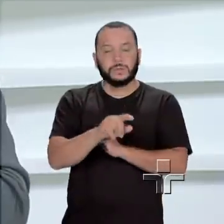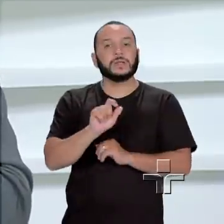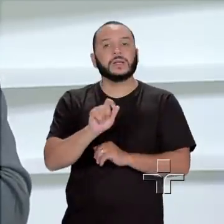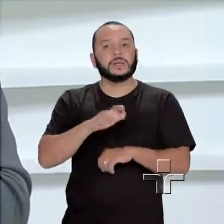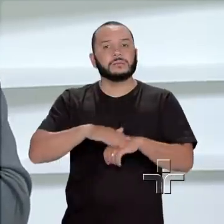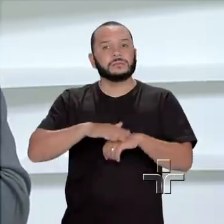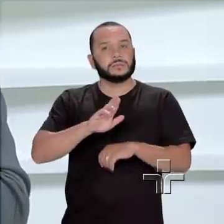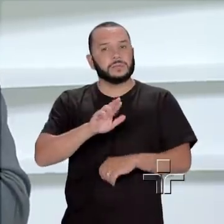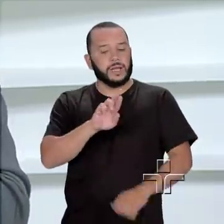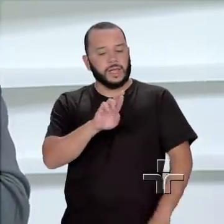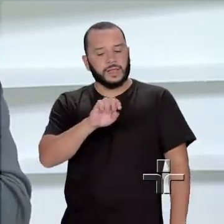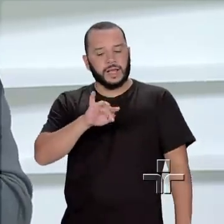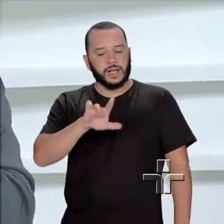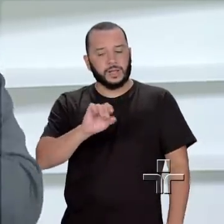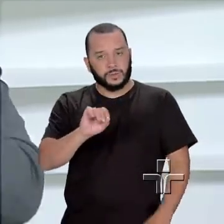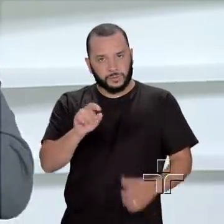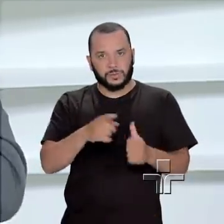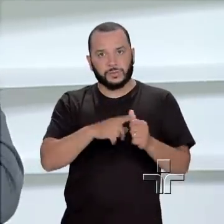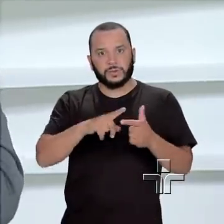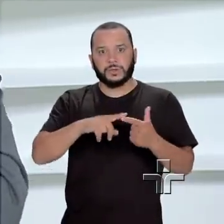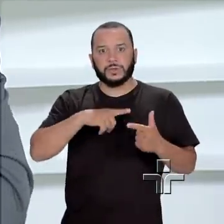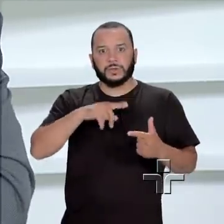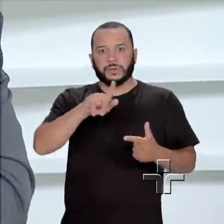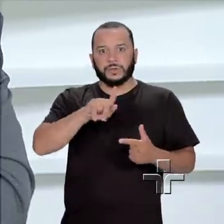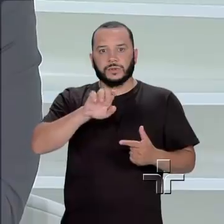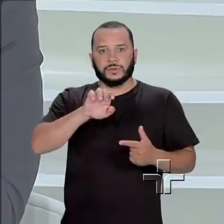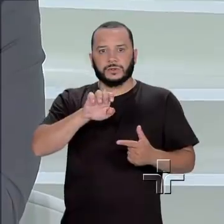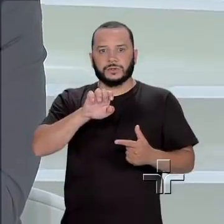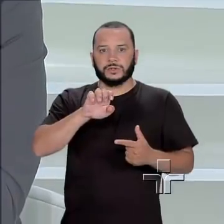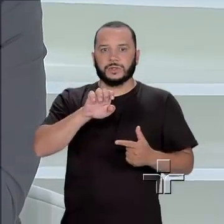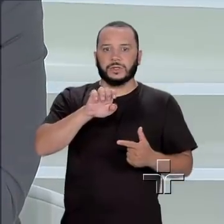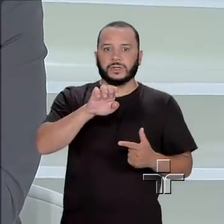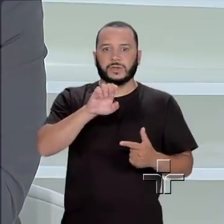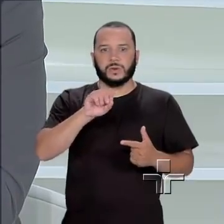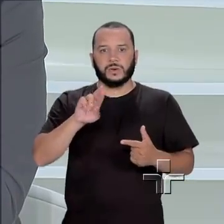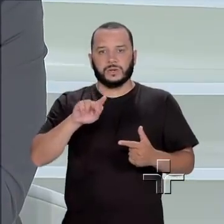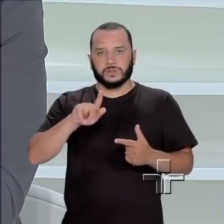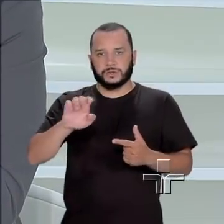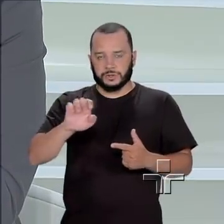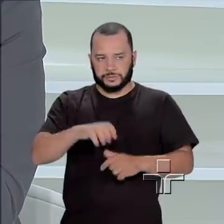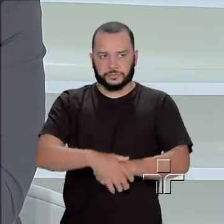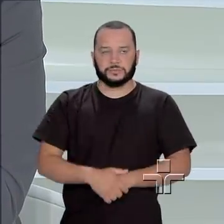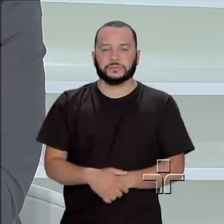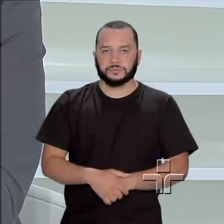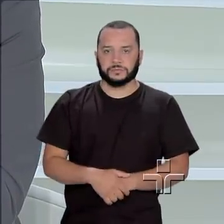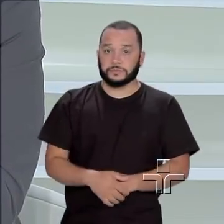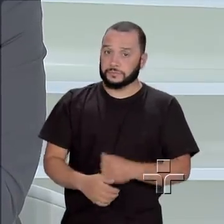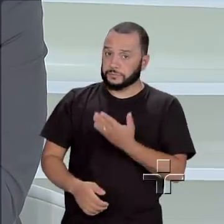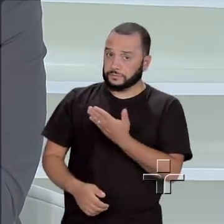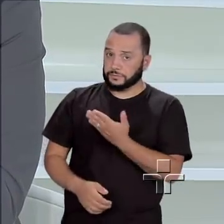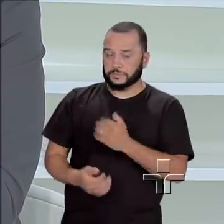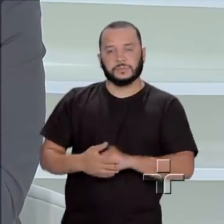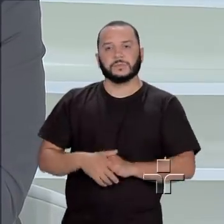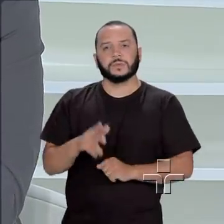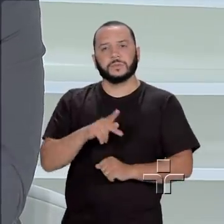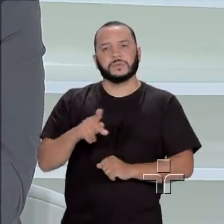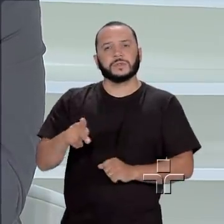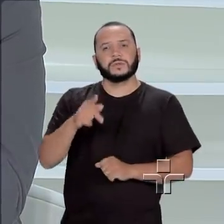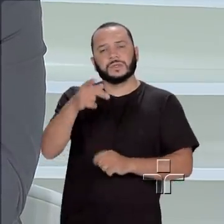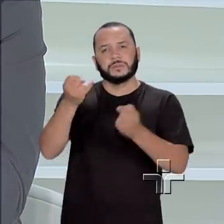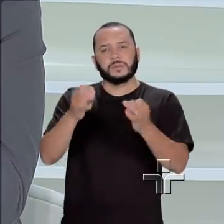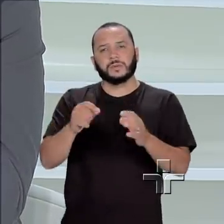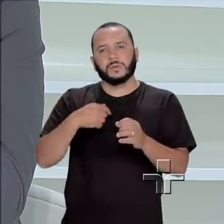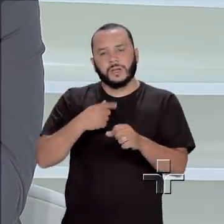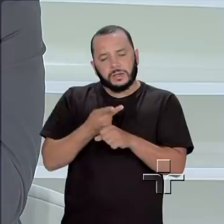Então, pediria para o professor voltar para lá. Professor Silvio, quando você falou em buscadores,